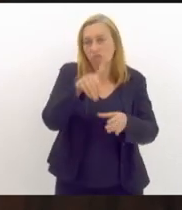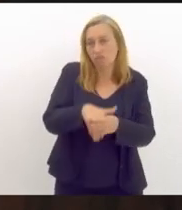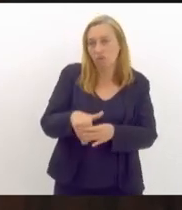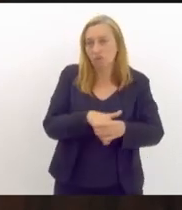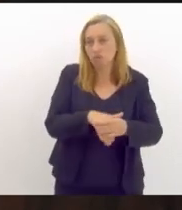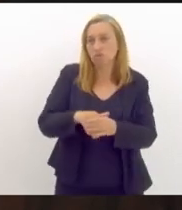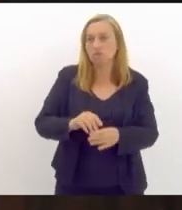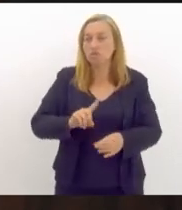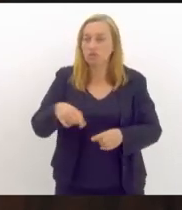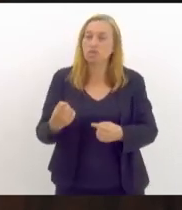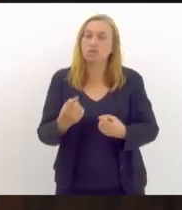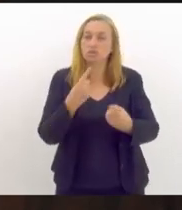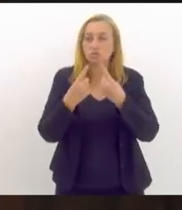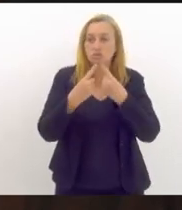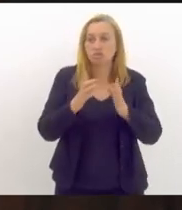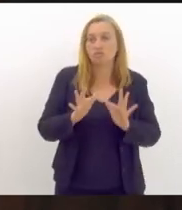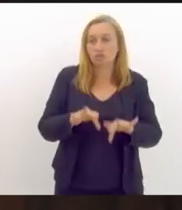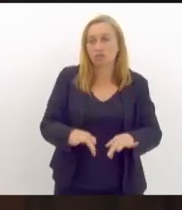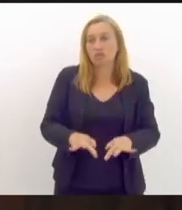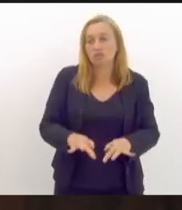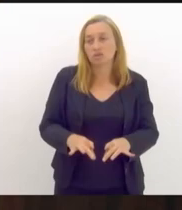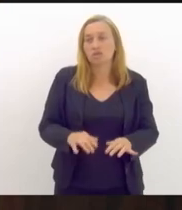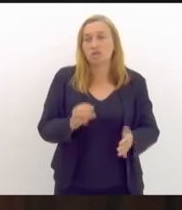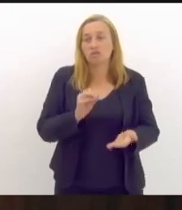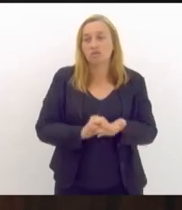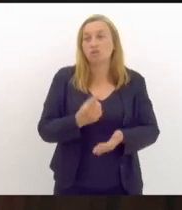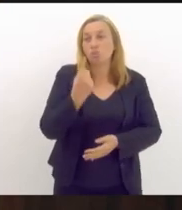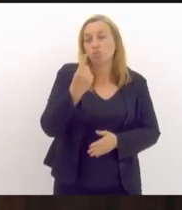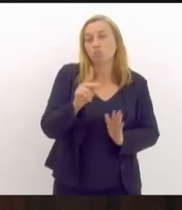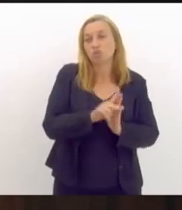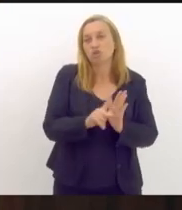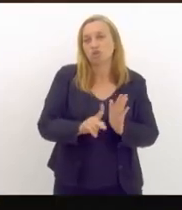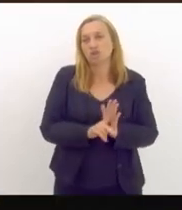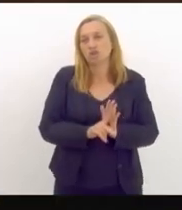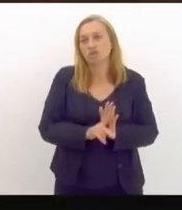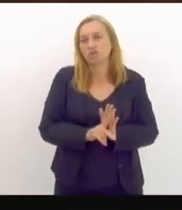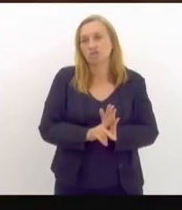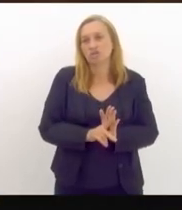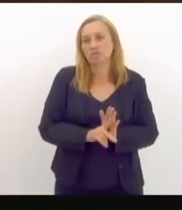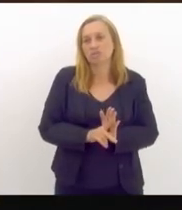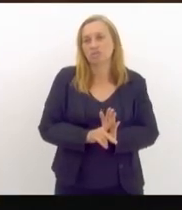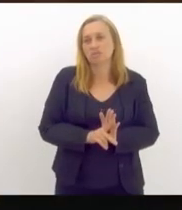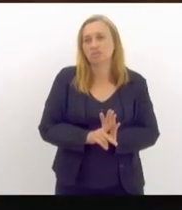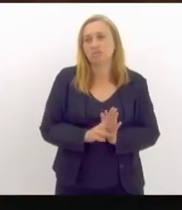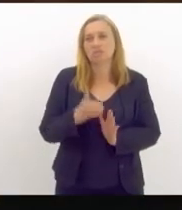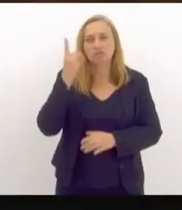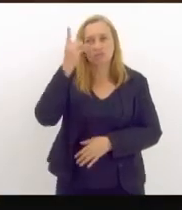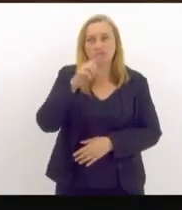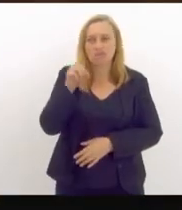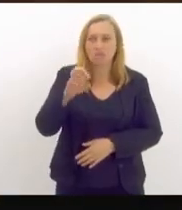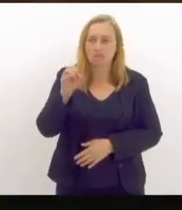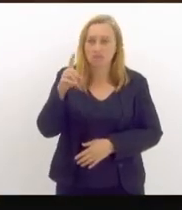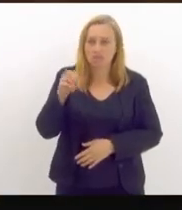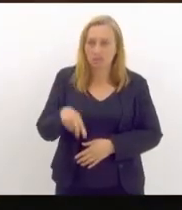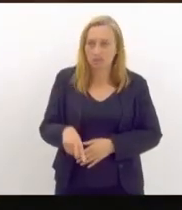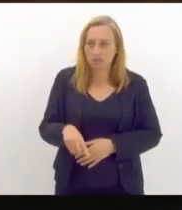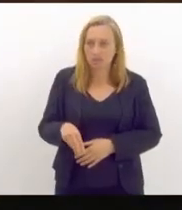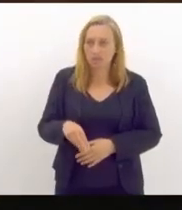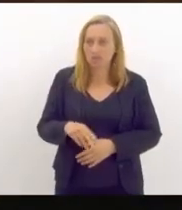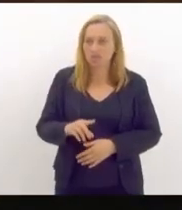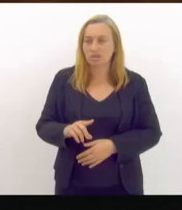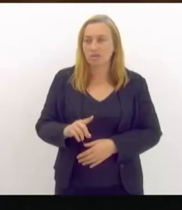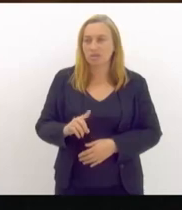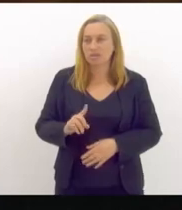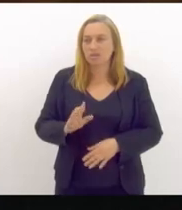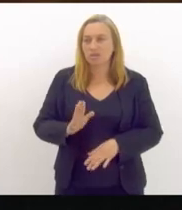a discussão só o final que faltou um projeto para o projeto da eu faço ela